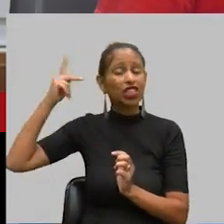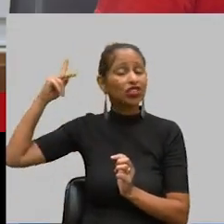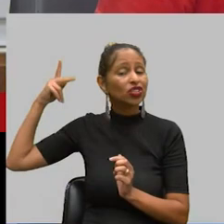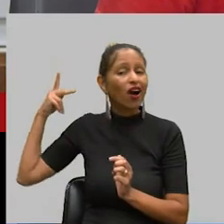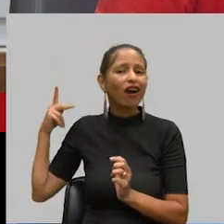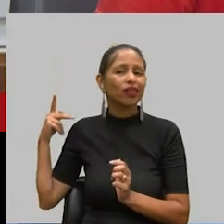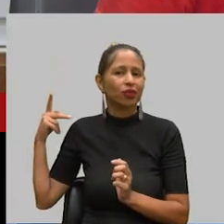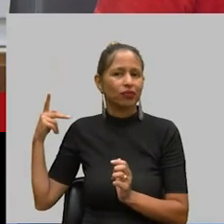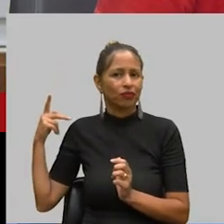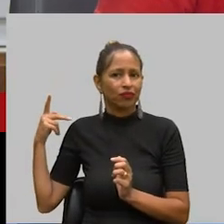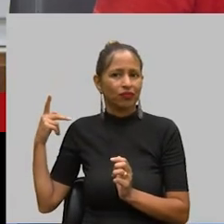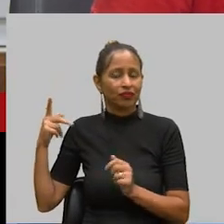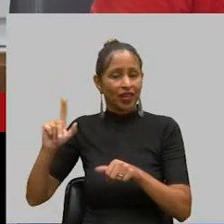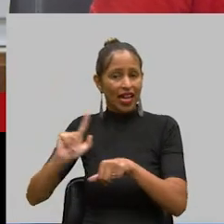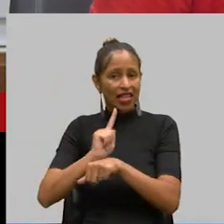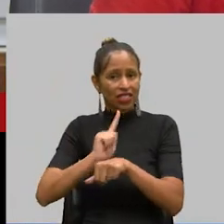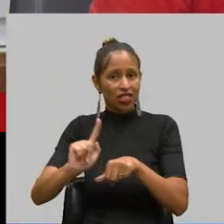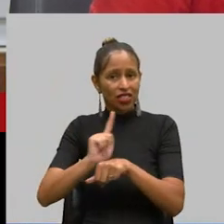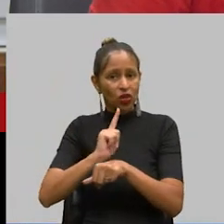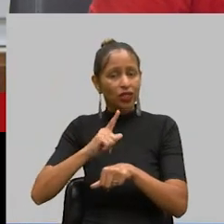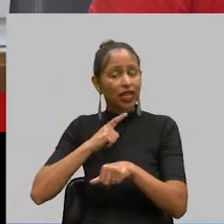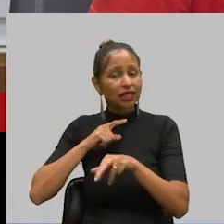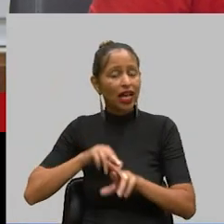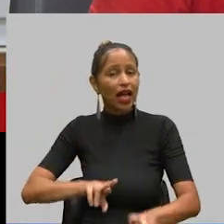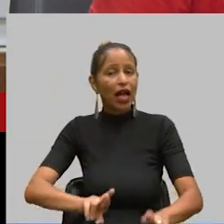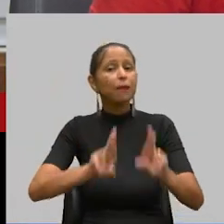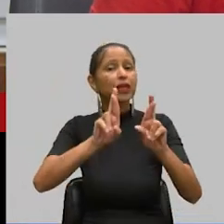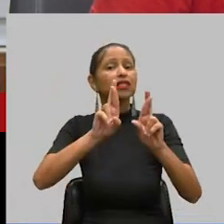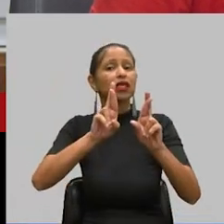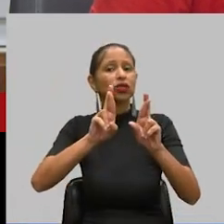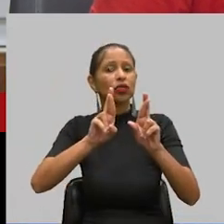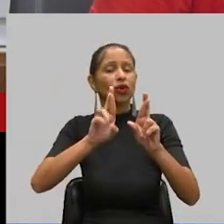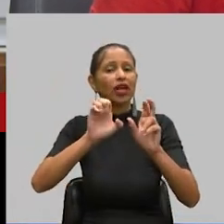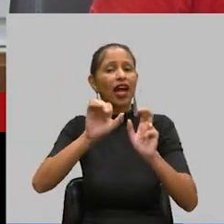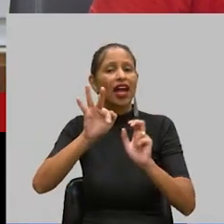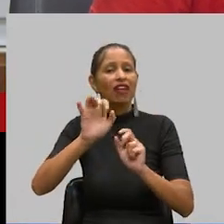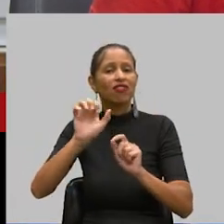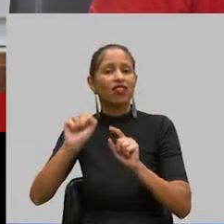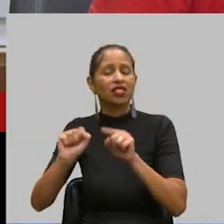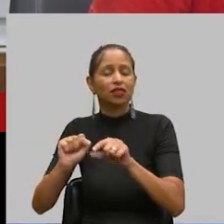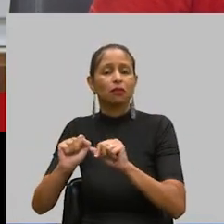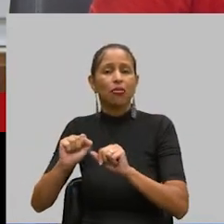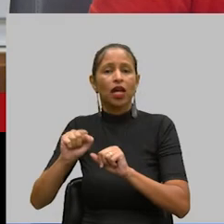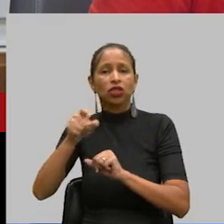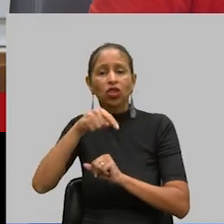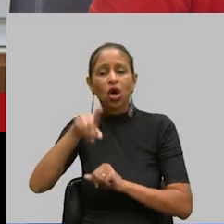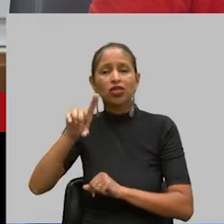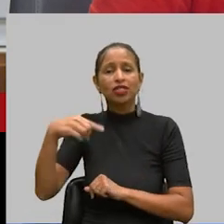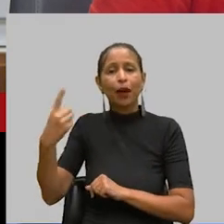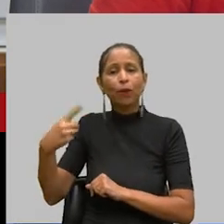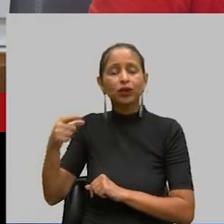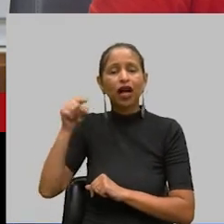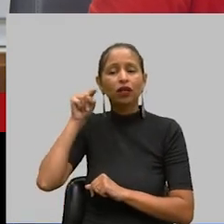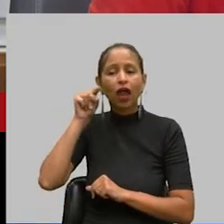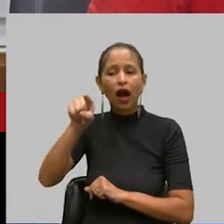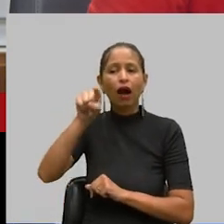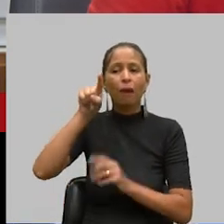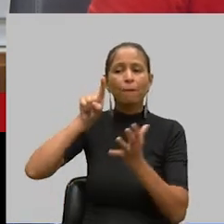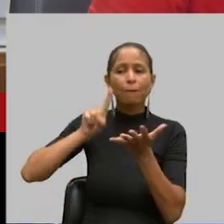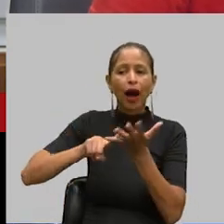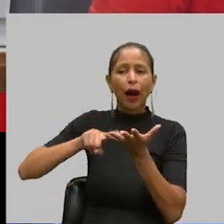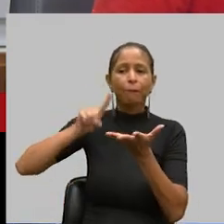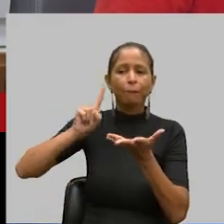esse conselho de gestor tem que ter representante das efas tem que ter representante dos nossos deputados lá apontando que